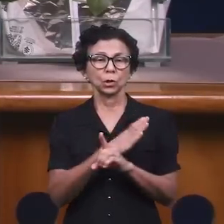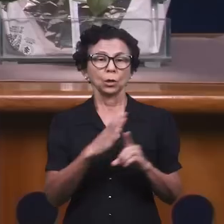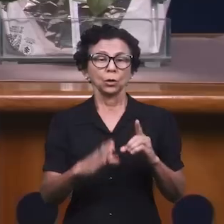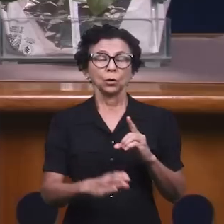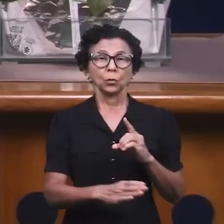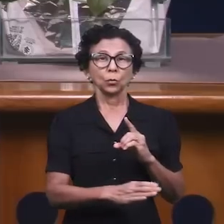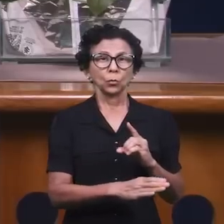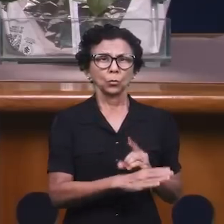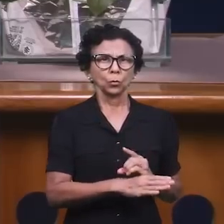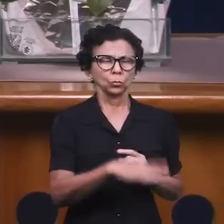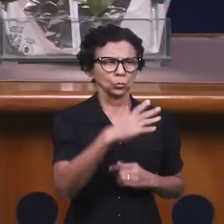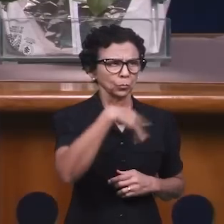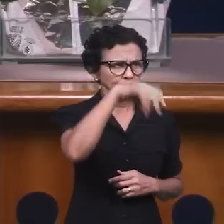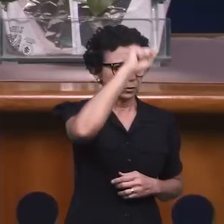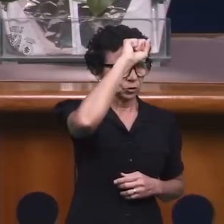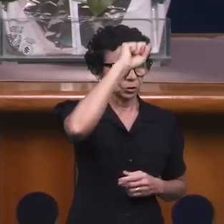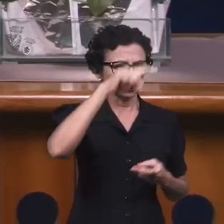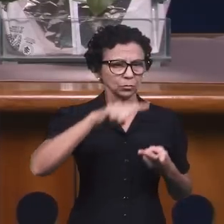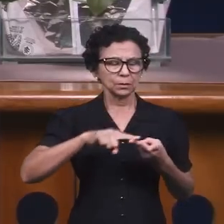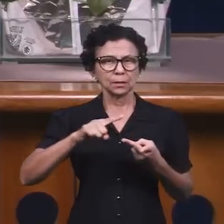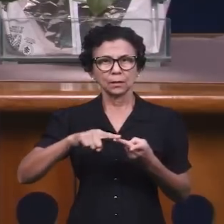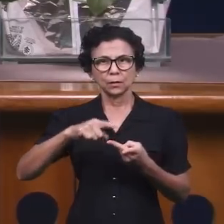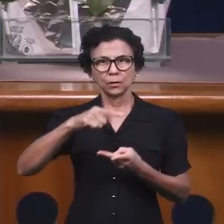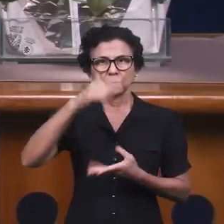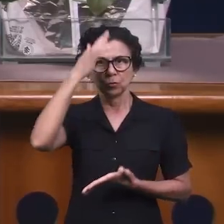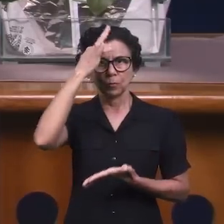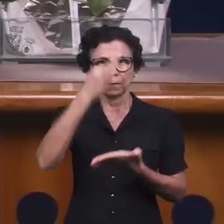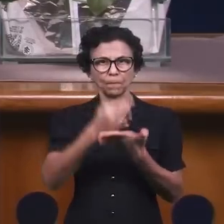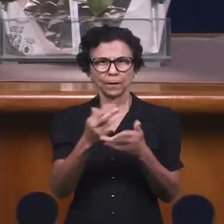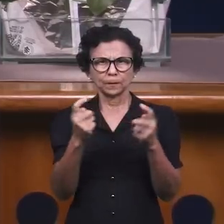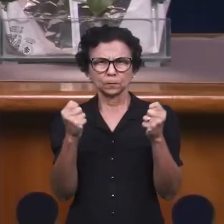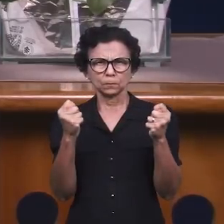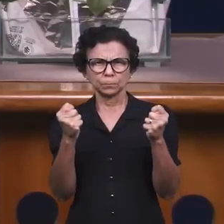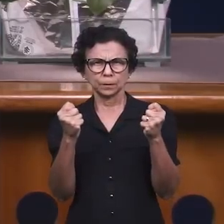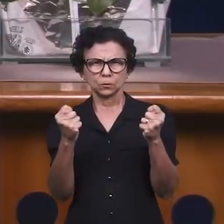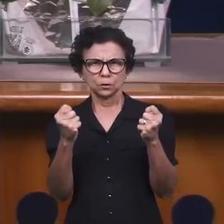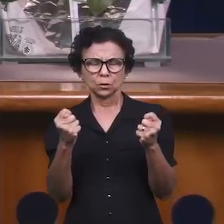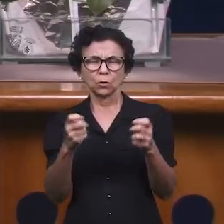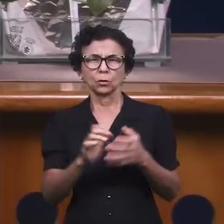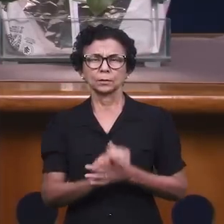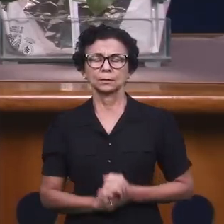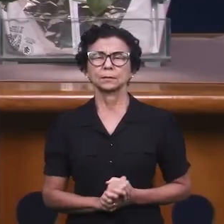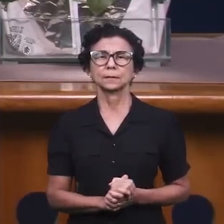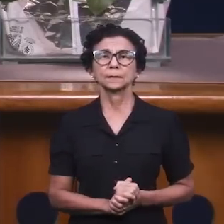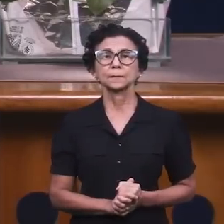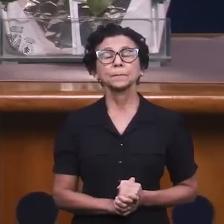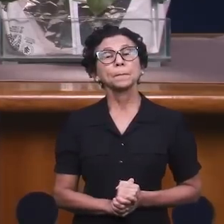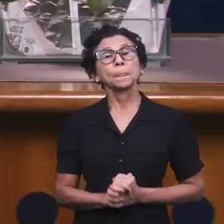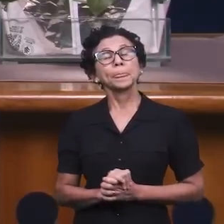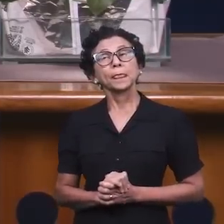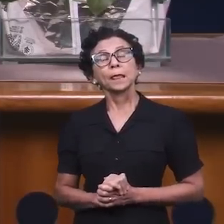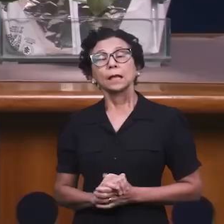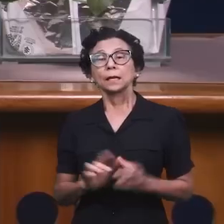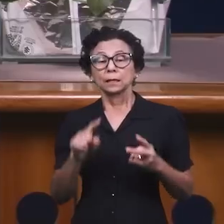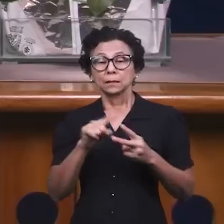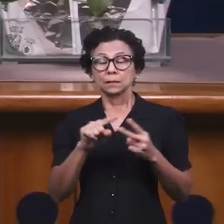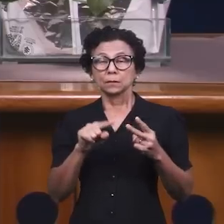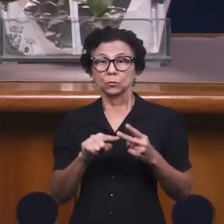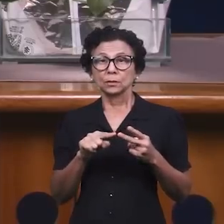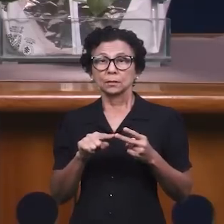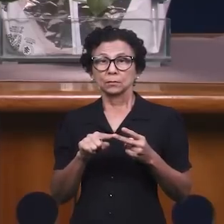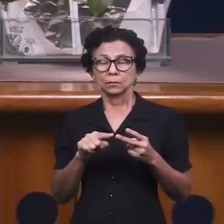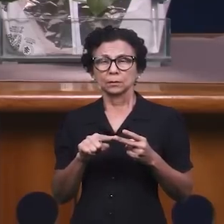supersticiosa. Foram dois elementos que entraram no culto e que o Senhor já havia alertado, especialmente nos